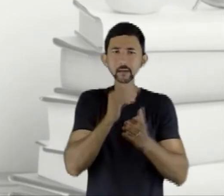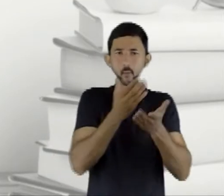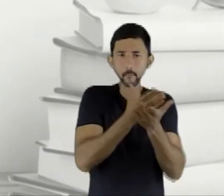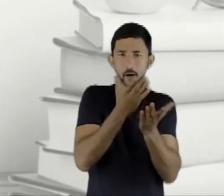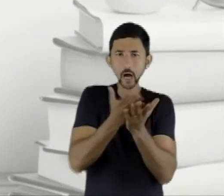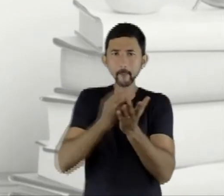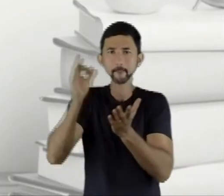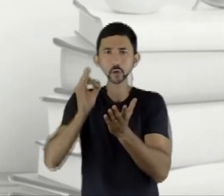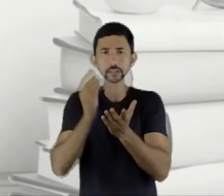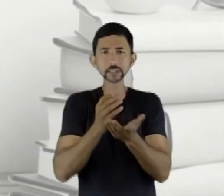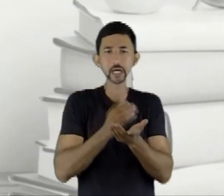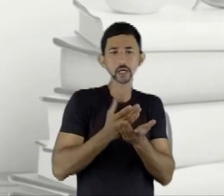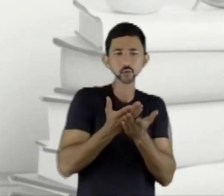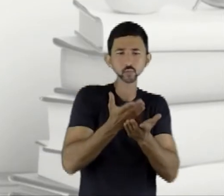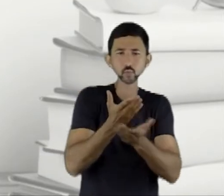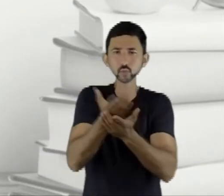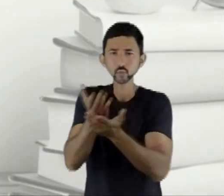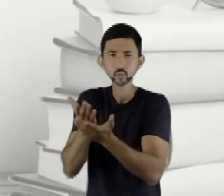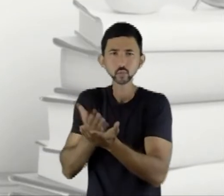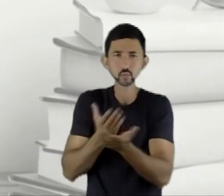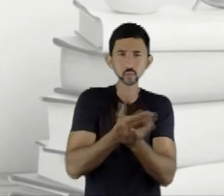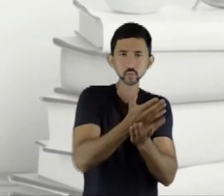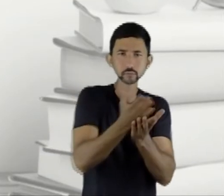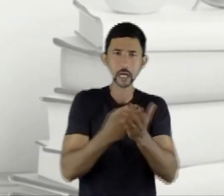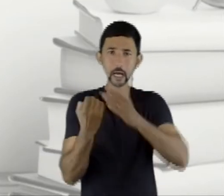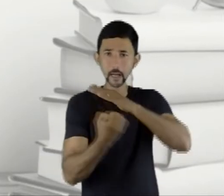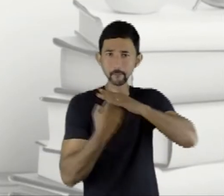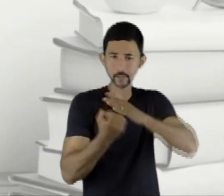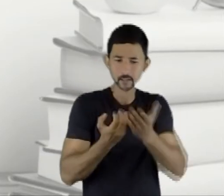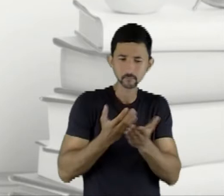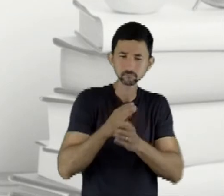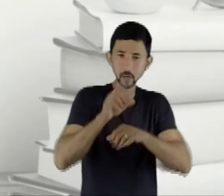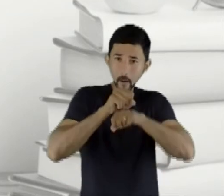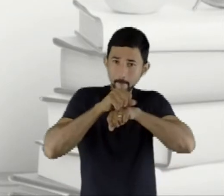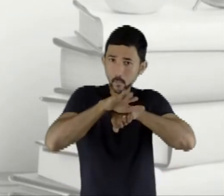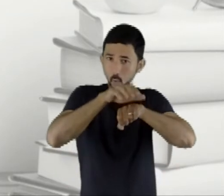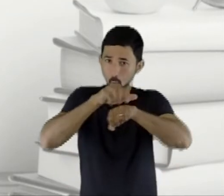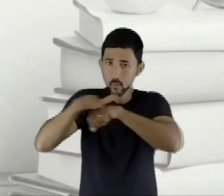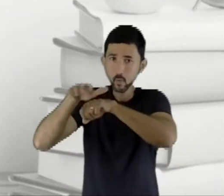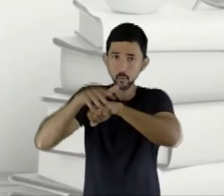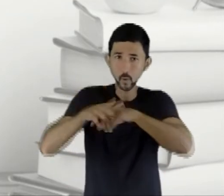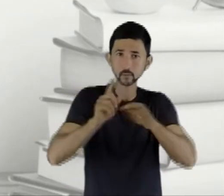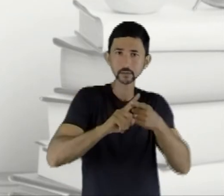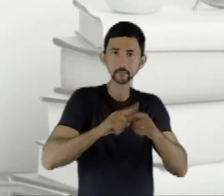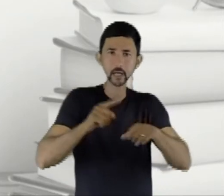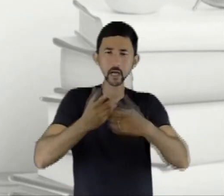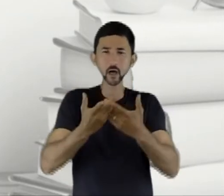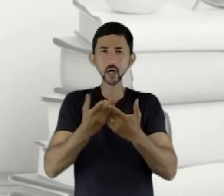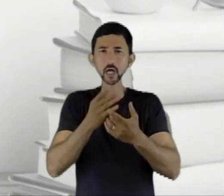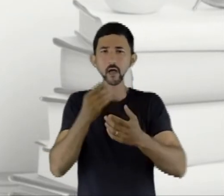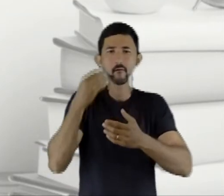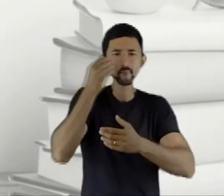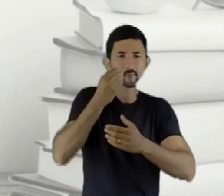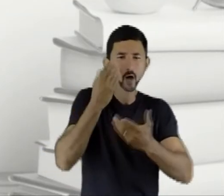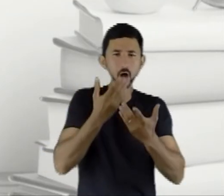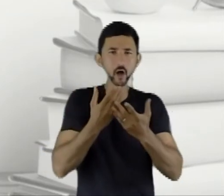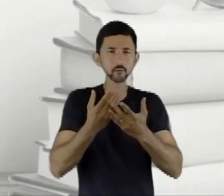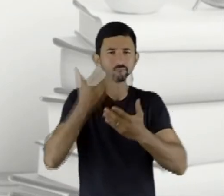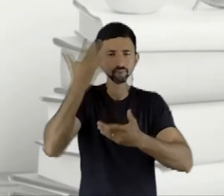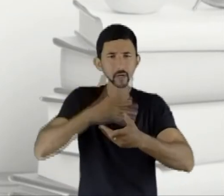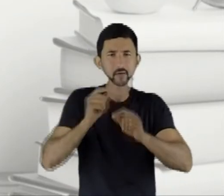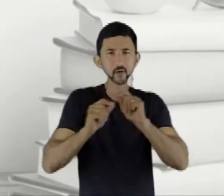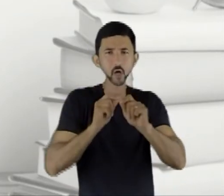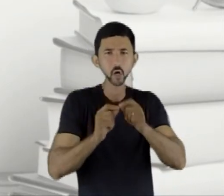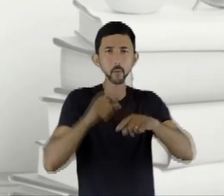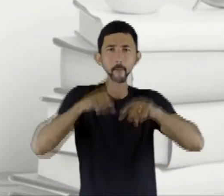item contribui no total das exportações da empresa. Assim, verificamos que o produto que mais contribuiu